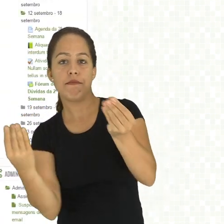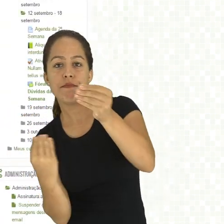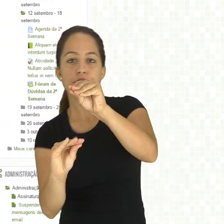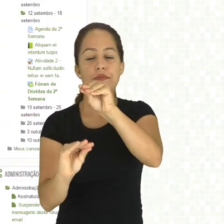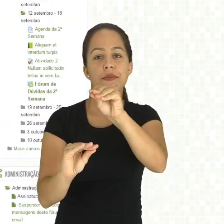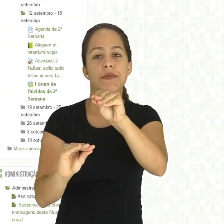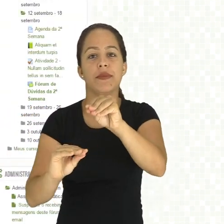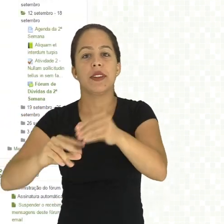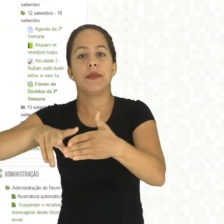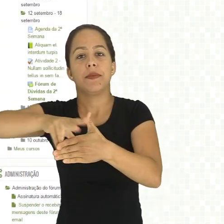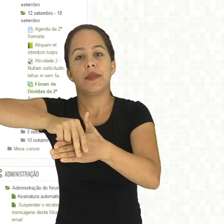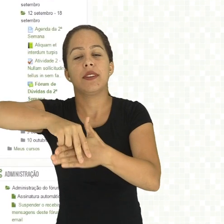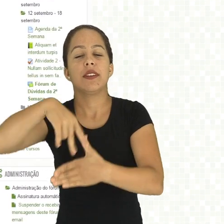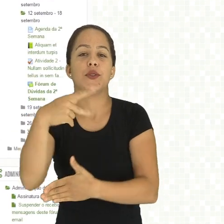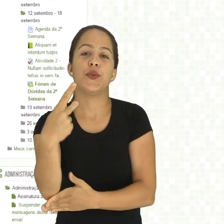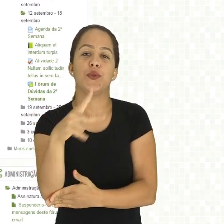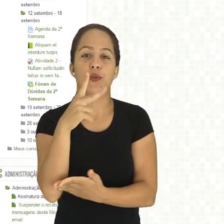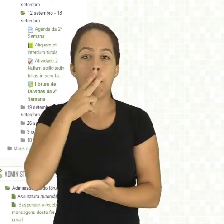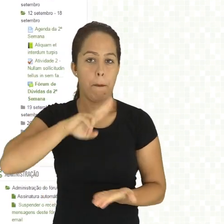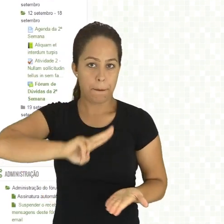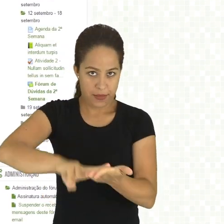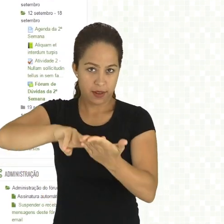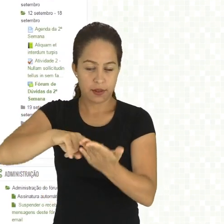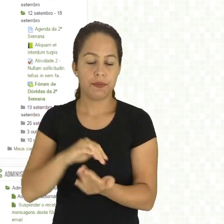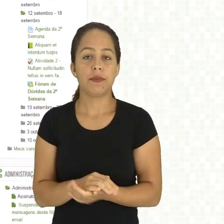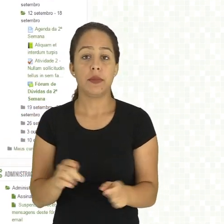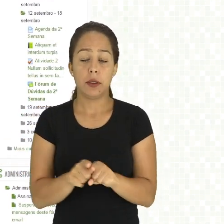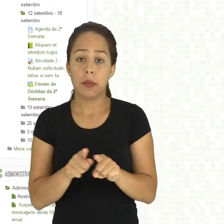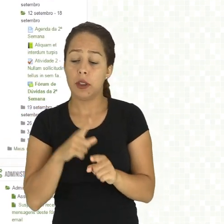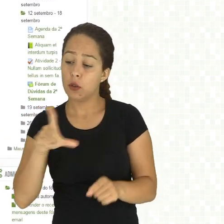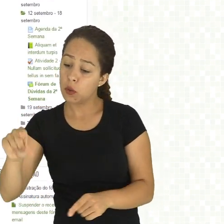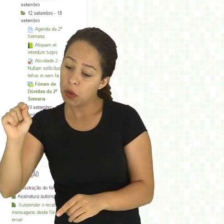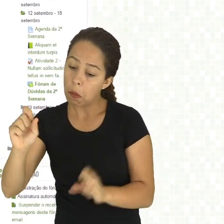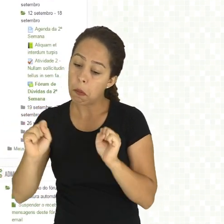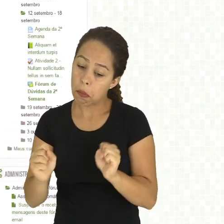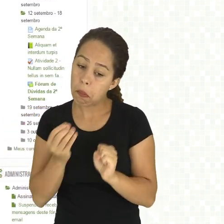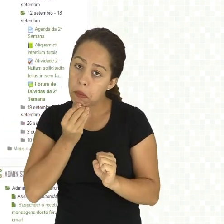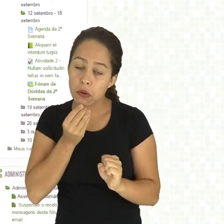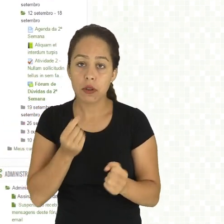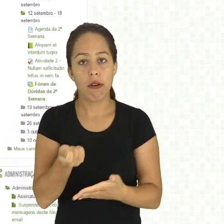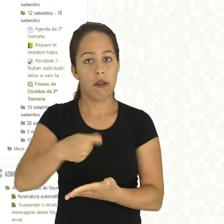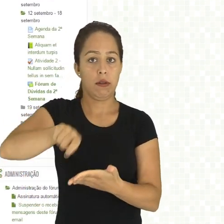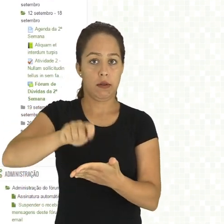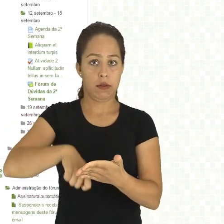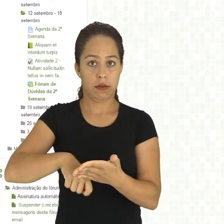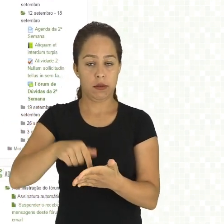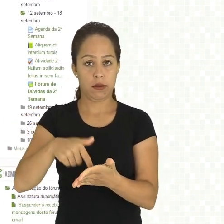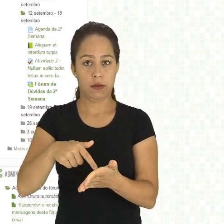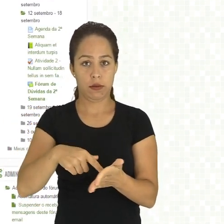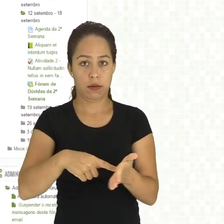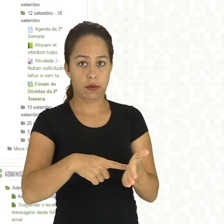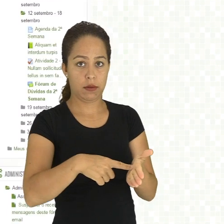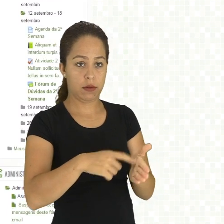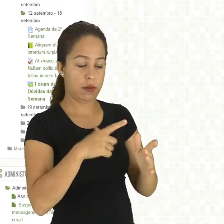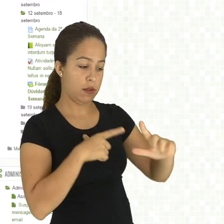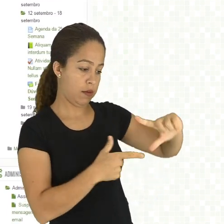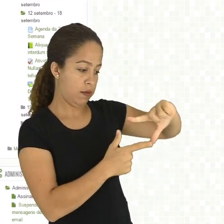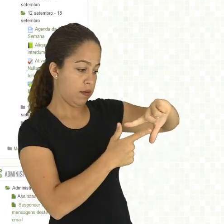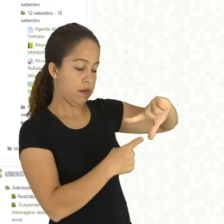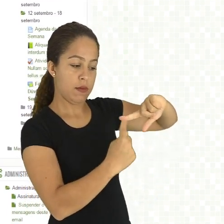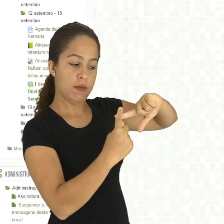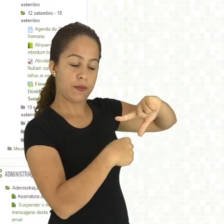tópico essa mensagem além disso também existe esse tem de assinatura a gente recomenda que você